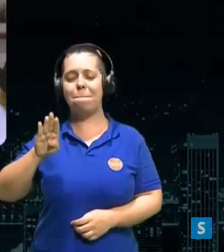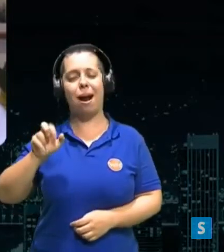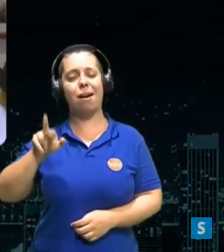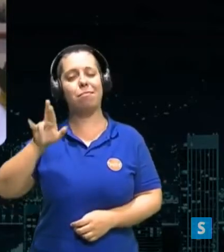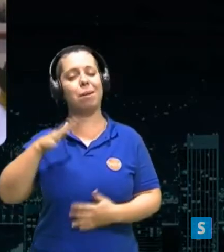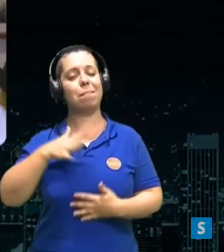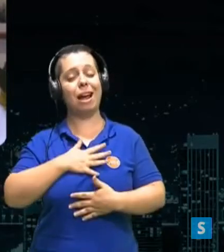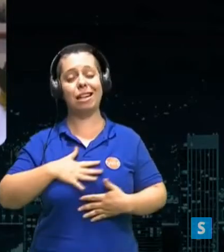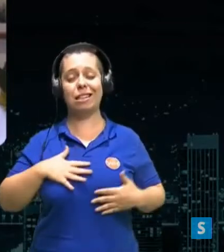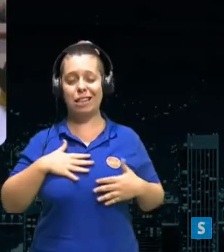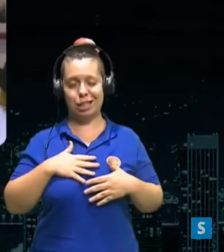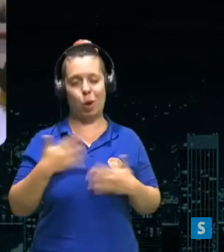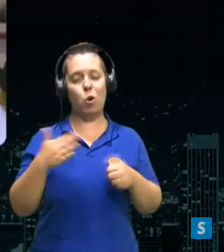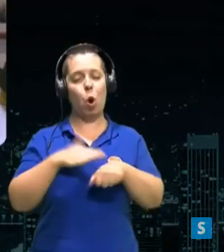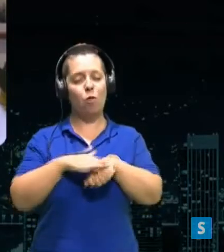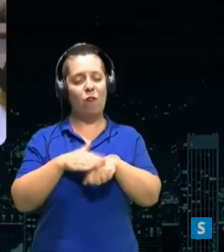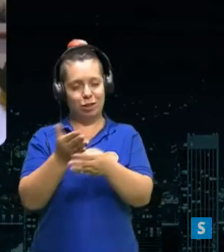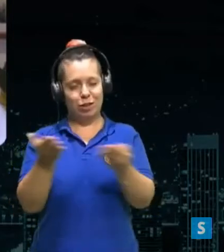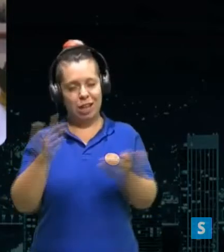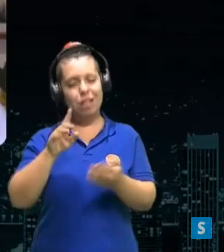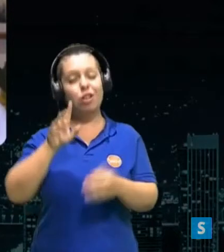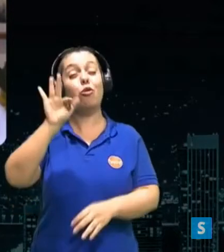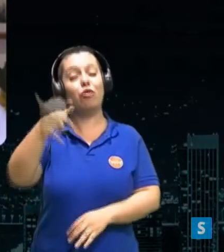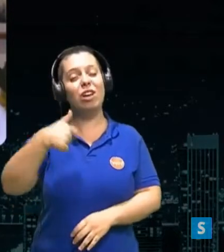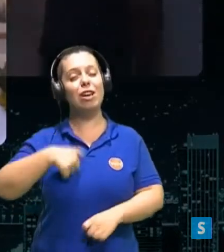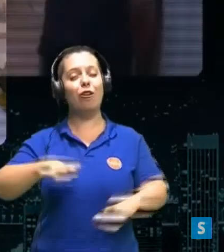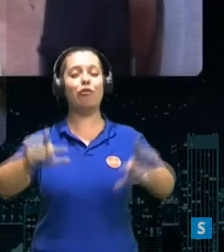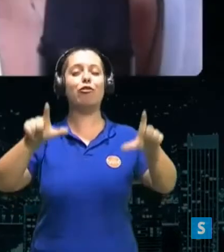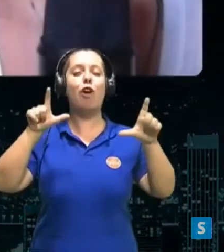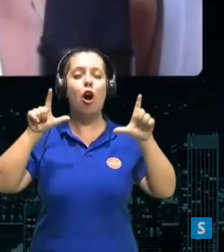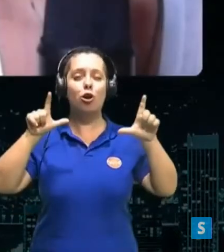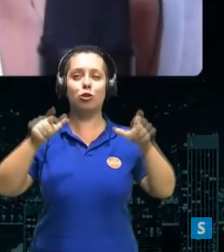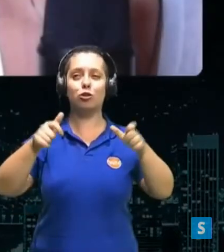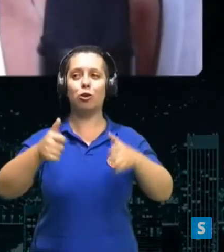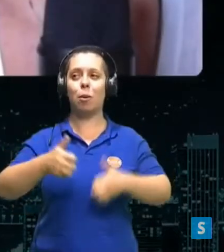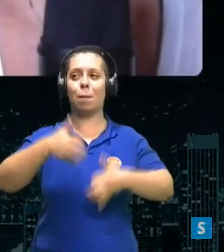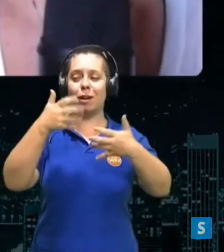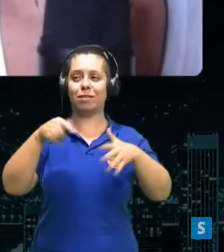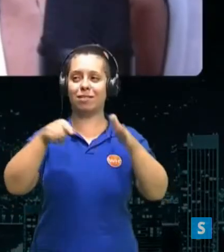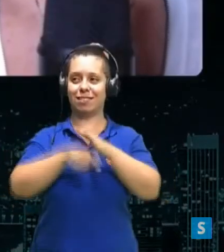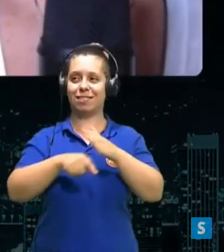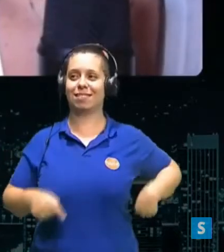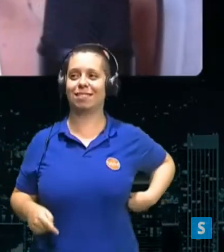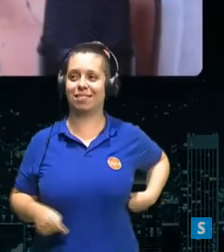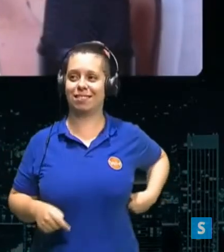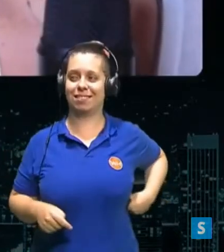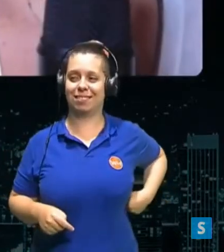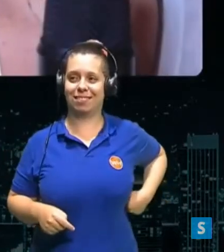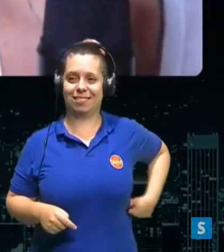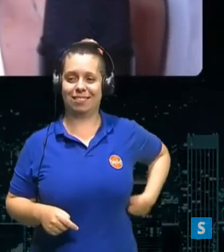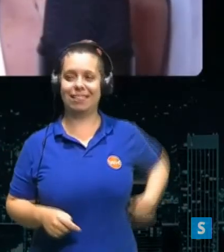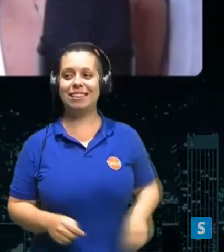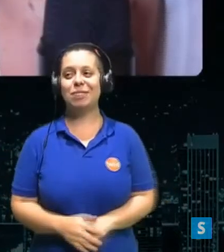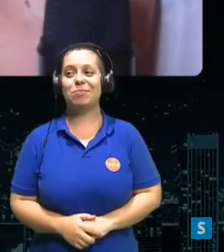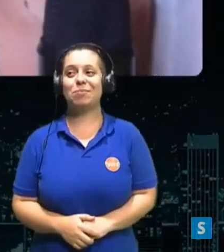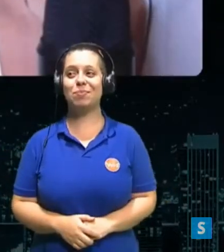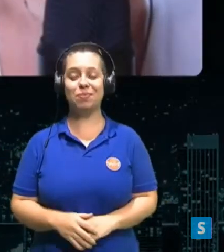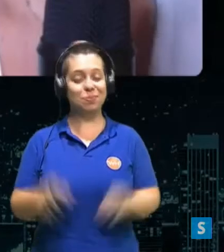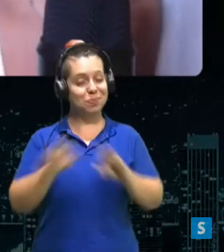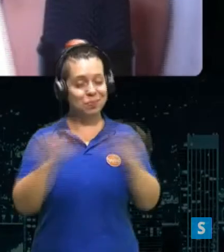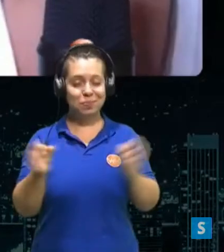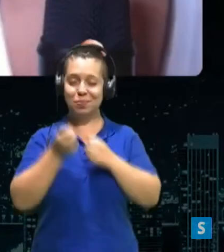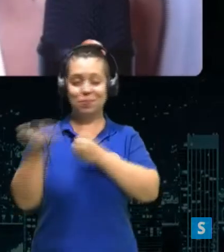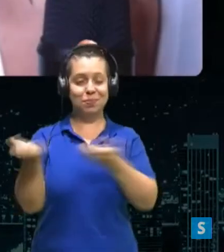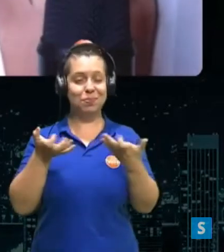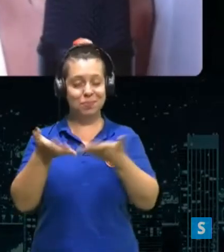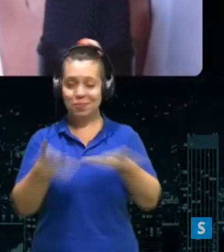com vocês e eu retorno com perguntas do público ao final aproveitem a joia bem-vindos todos vamos ter